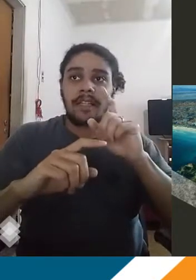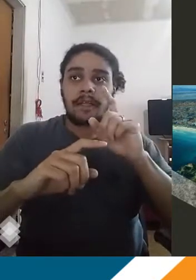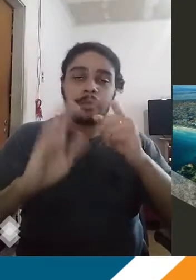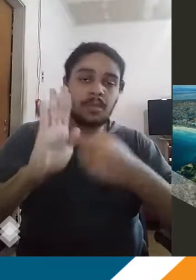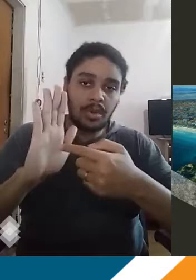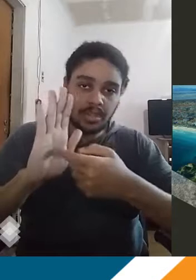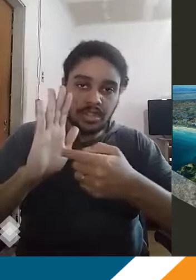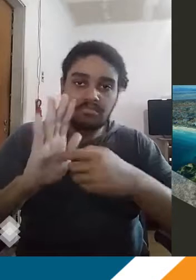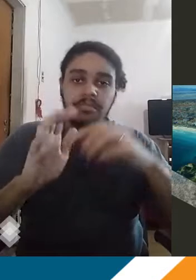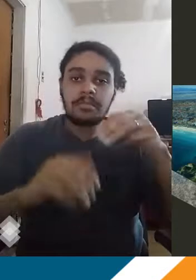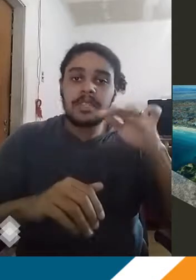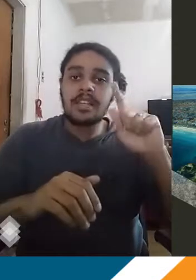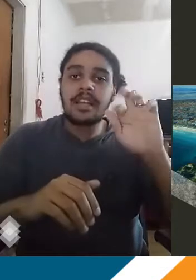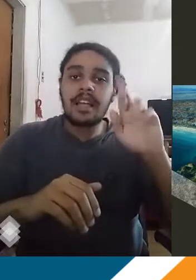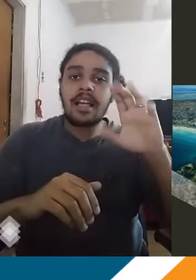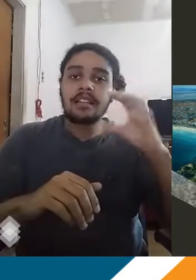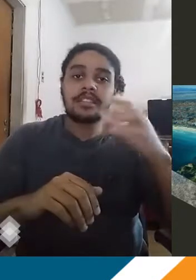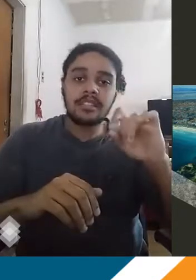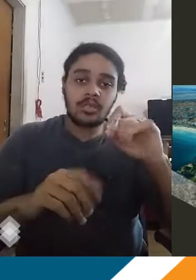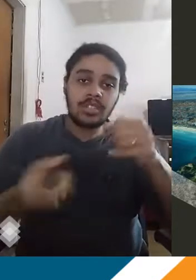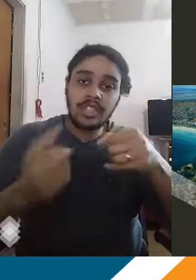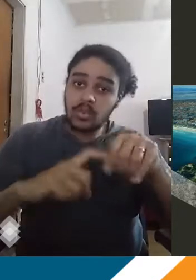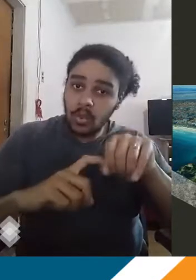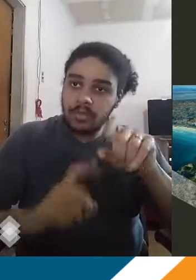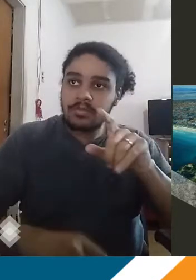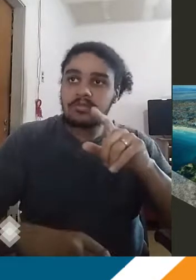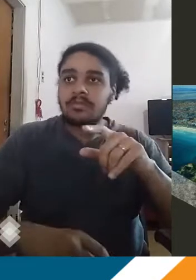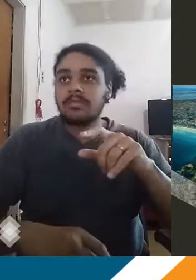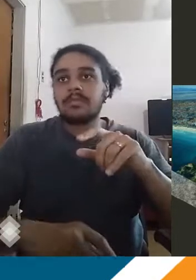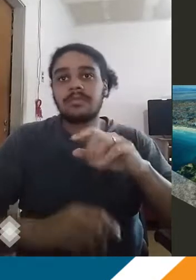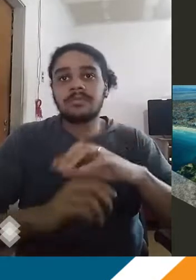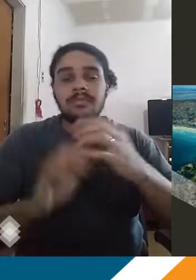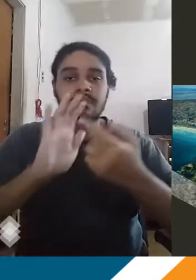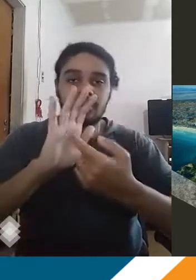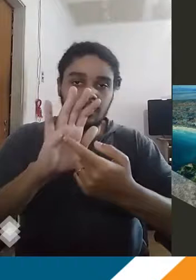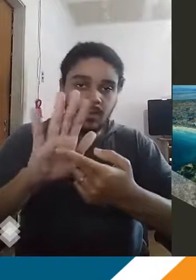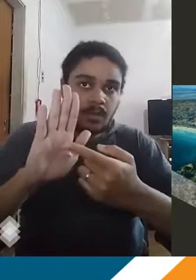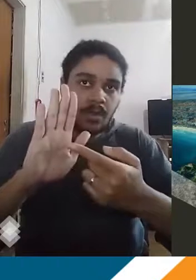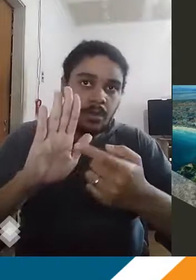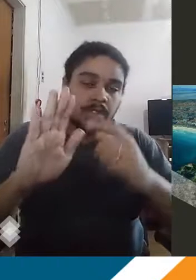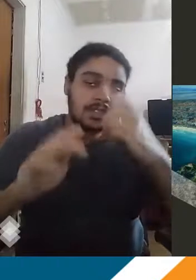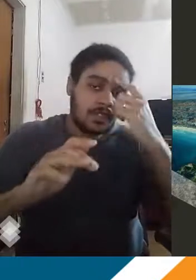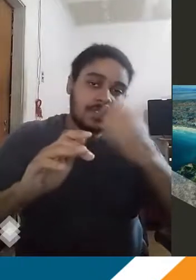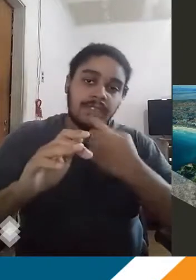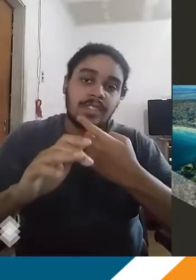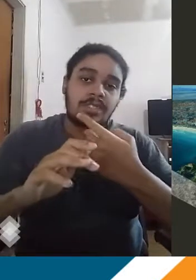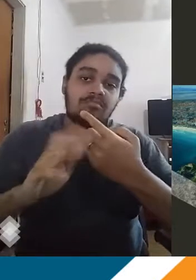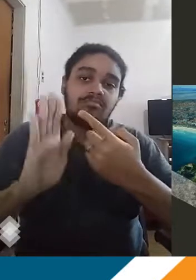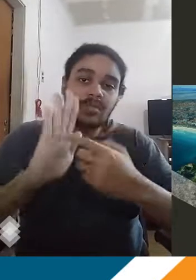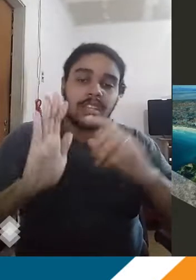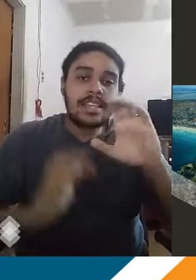retorno, e essas construções aí no município de Petrópolis, mais precisamente Itaipava, representando essa